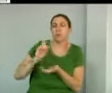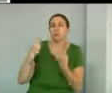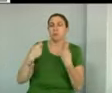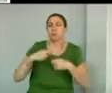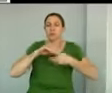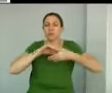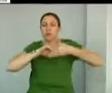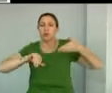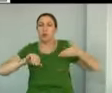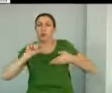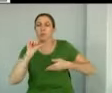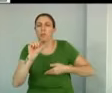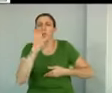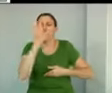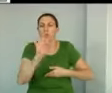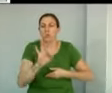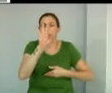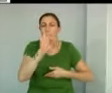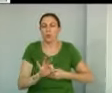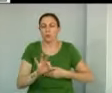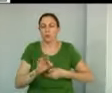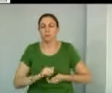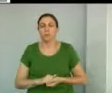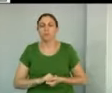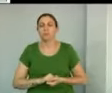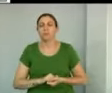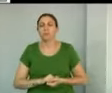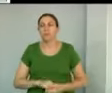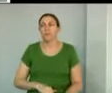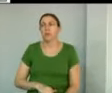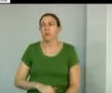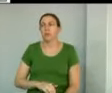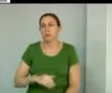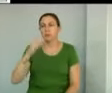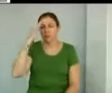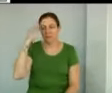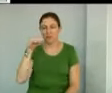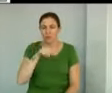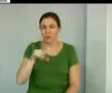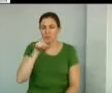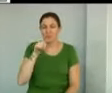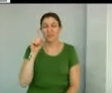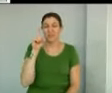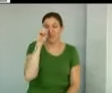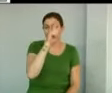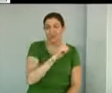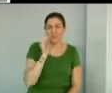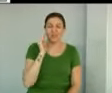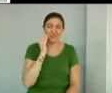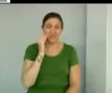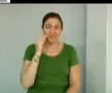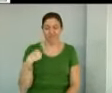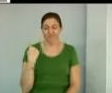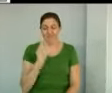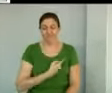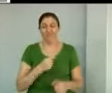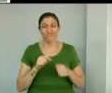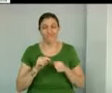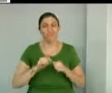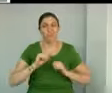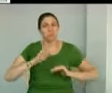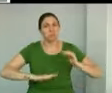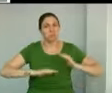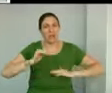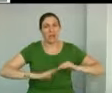valor aplicado, a ser aplicado em educação. Imagino que para vocês isso seja uma dificuldade de entender. Imagina para nós tem que fazer isso na prática, né?